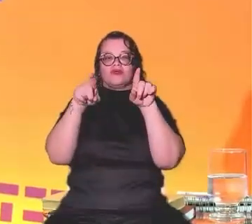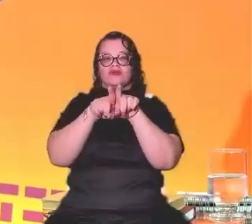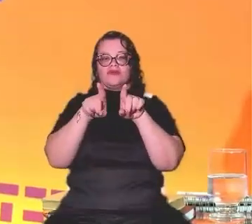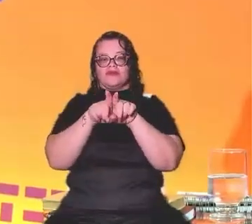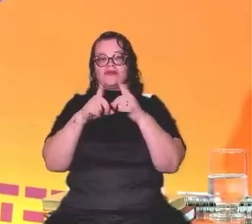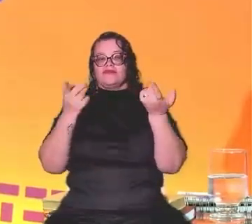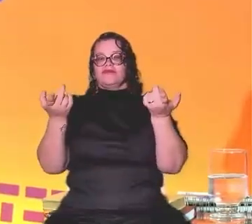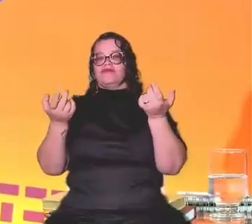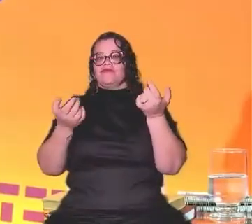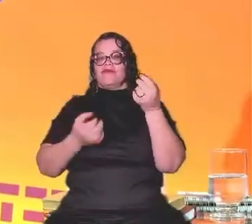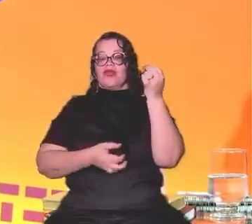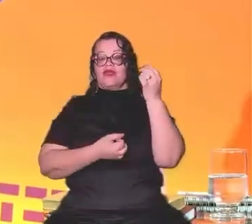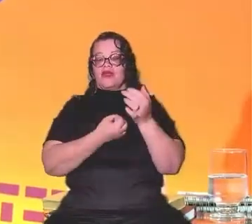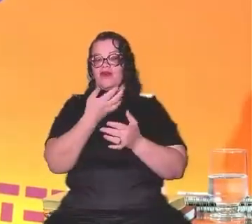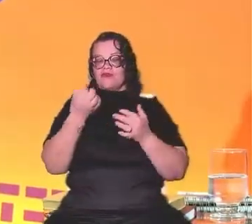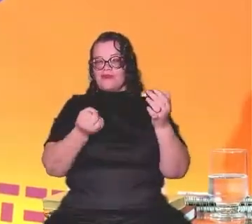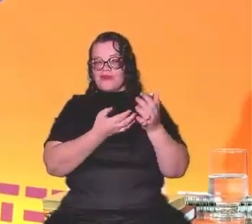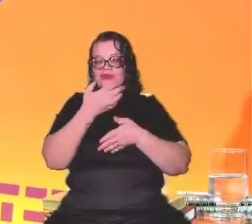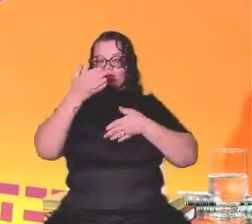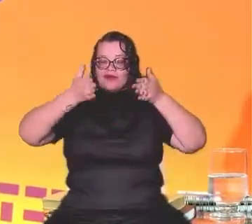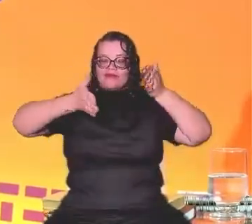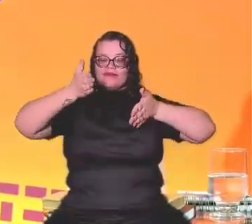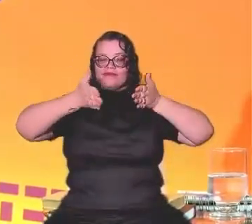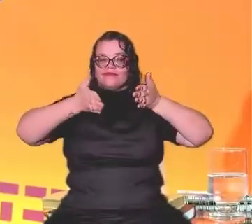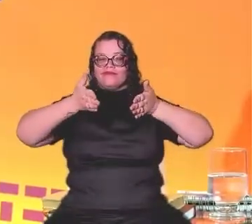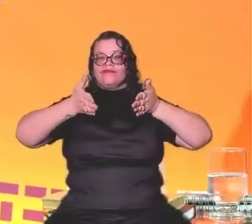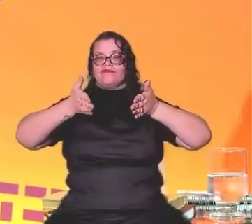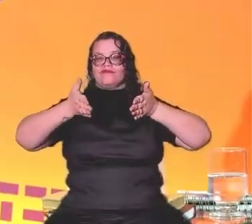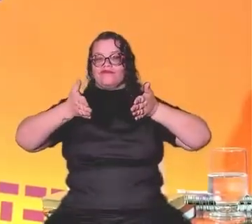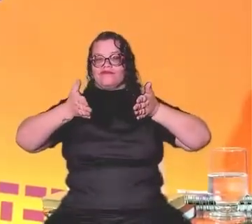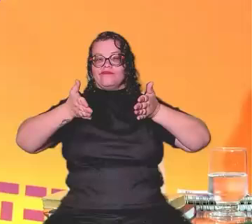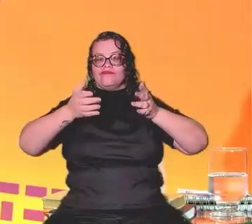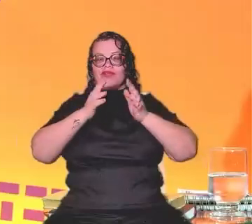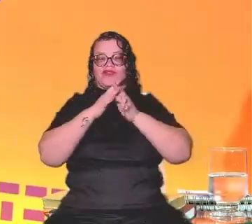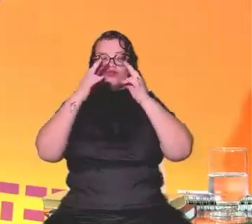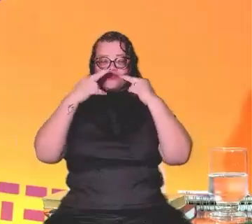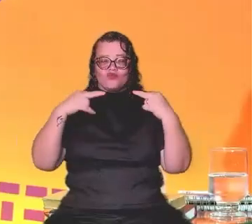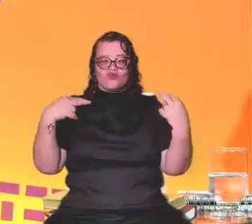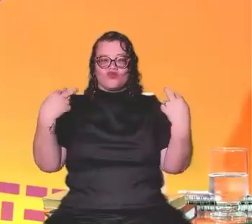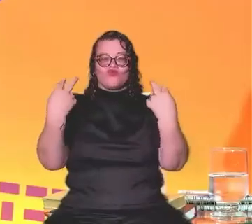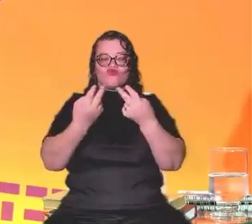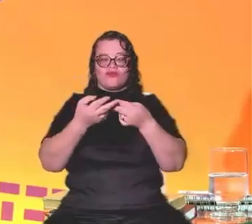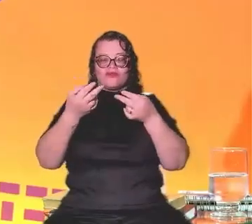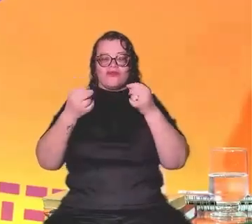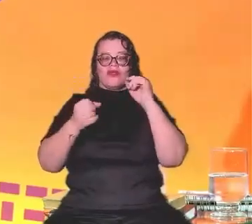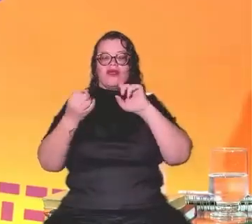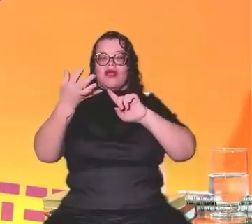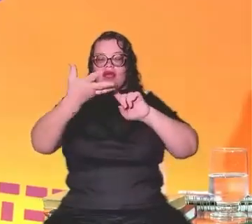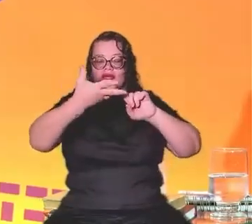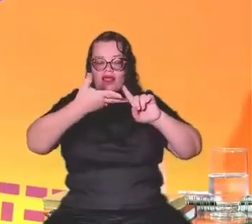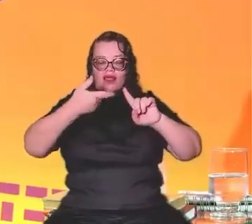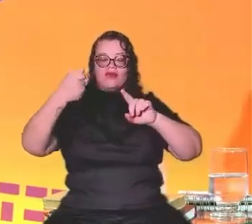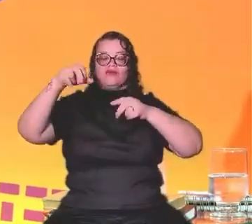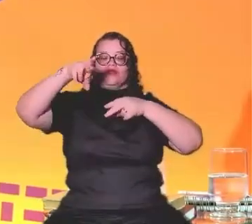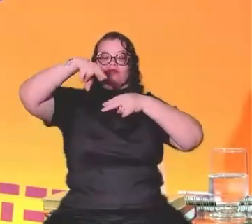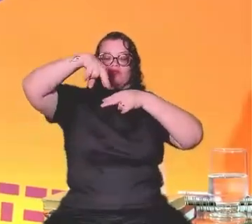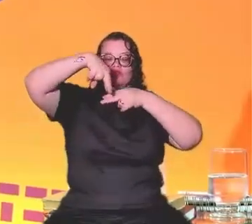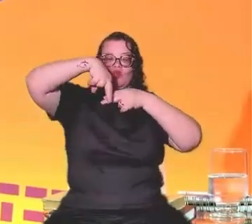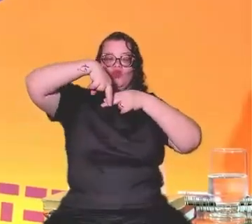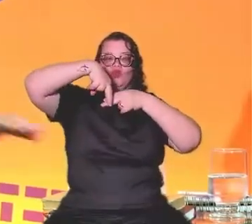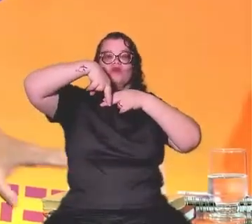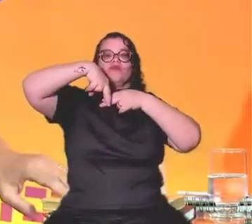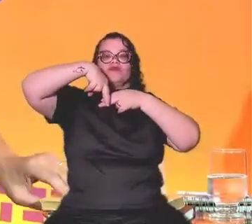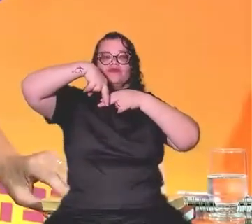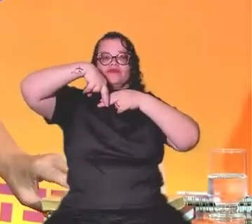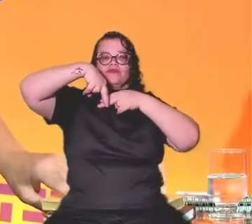é atemporal, né, Tiago? A gente enxerga na obra de Drummond, e foi a pergunta que você falou da